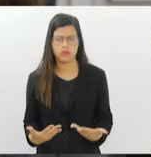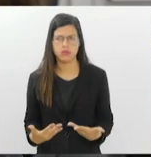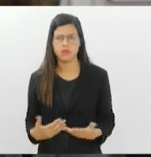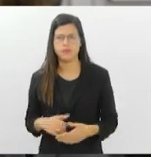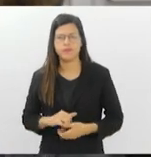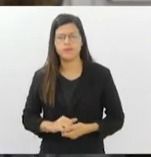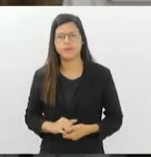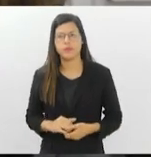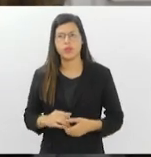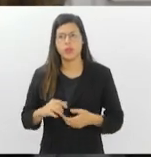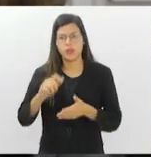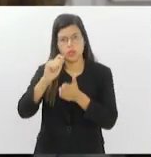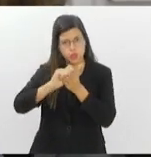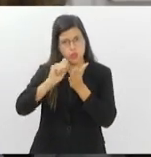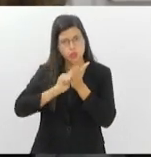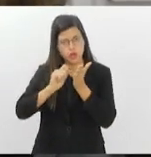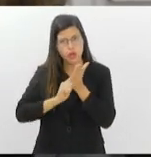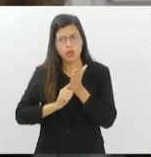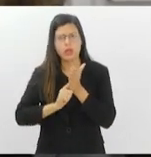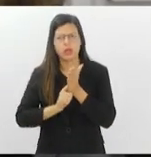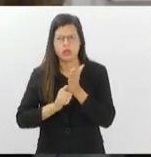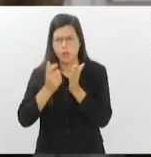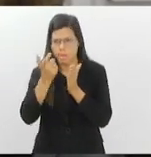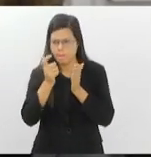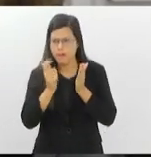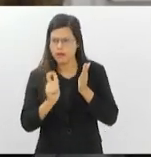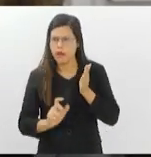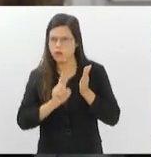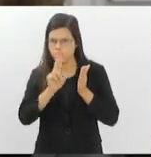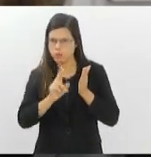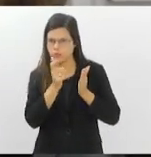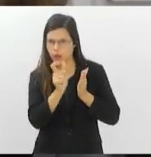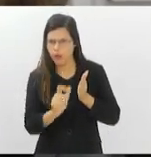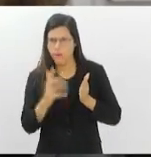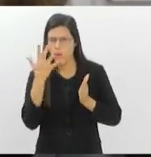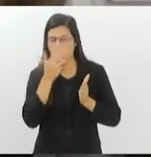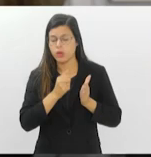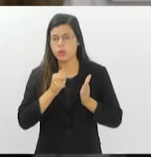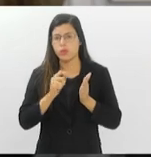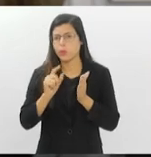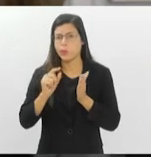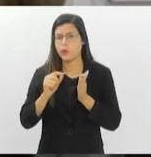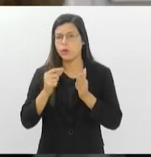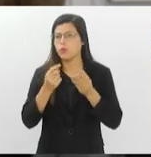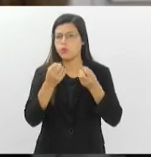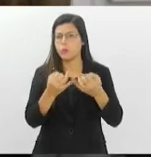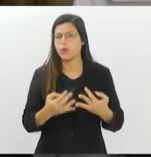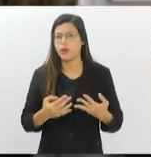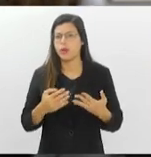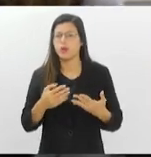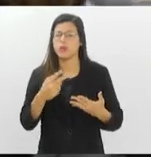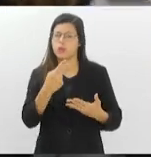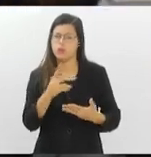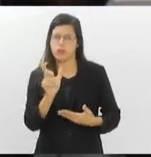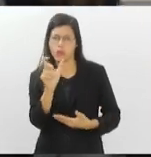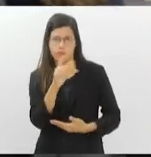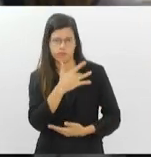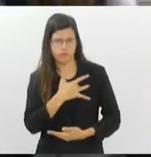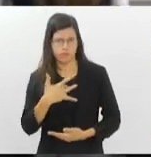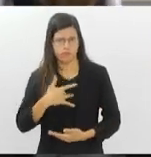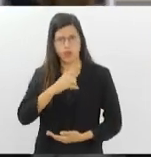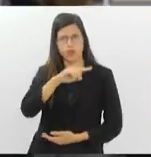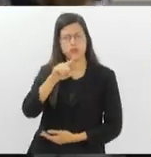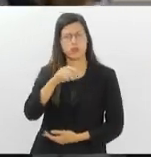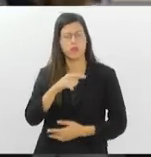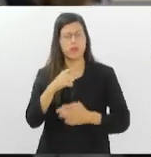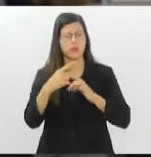foi escrito em boas palavras em lindas palavras o que eu estou dizendo você o seu plano tá sendo cancelado porque eu